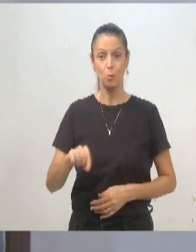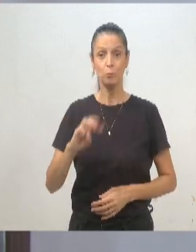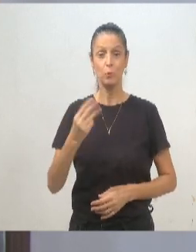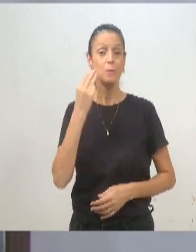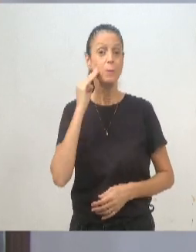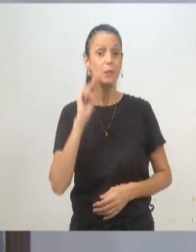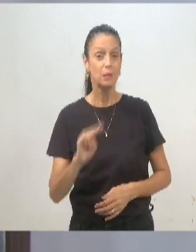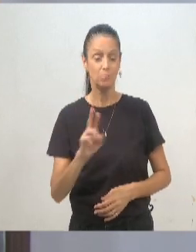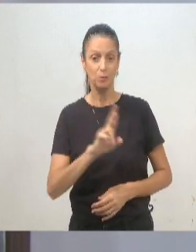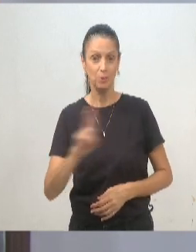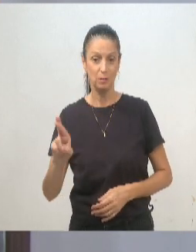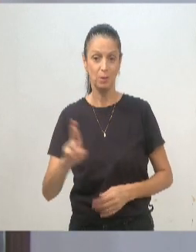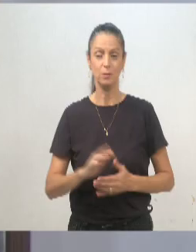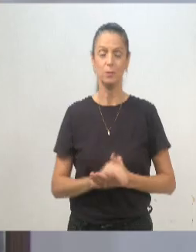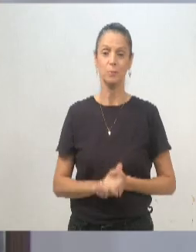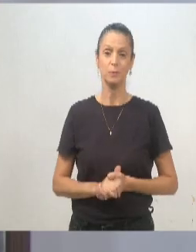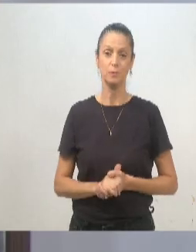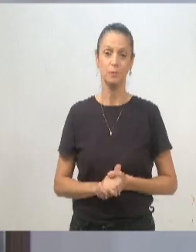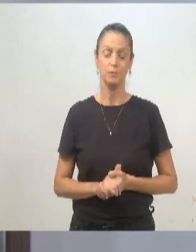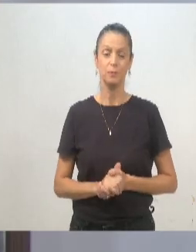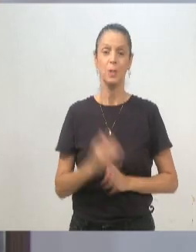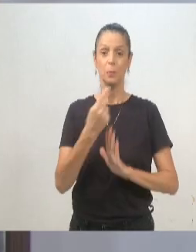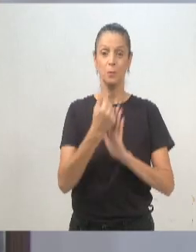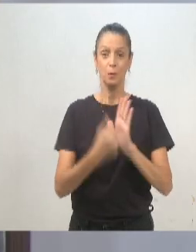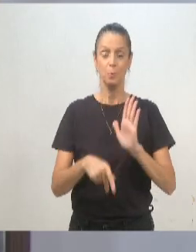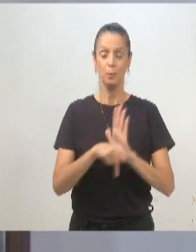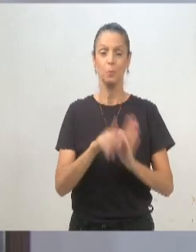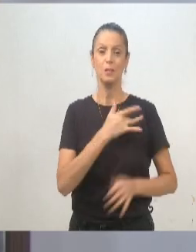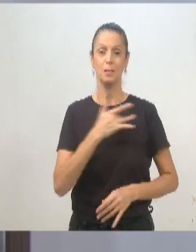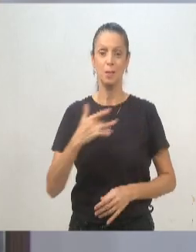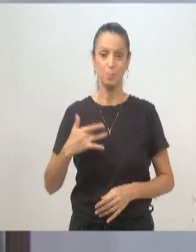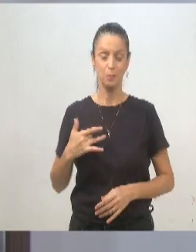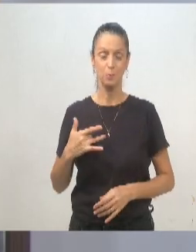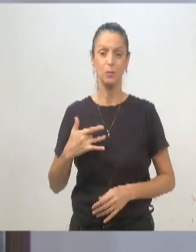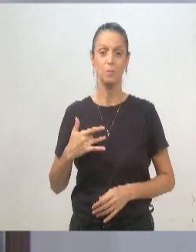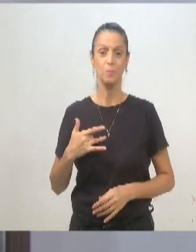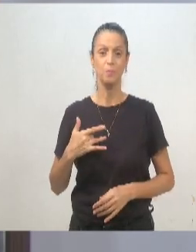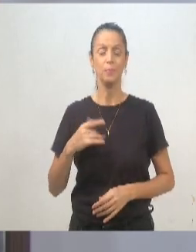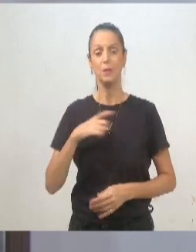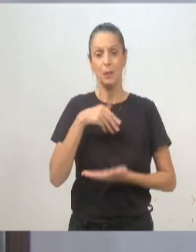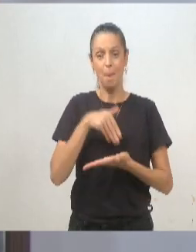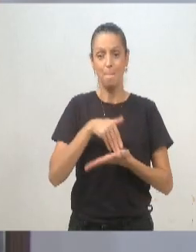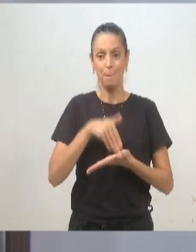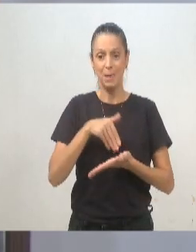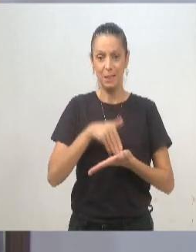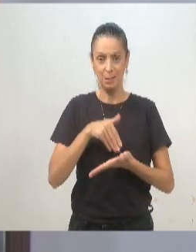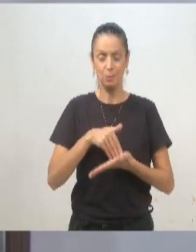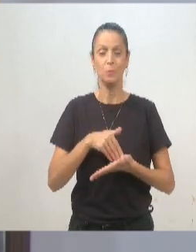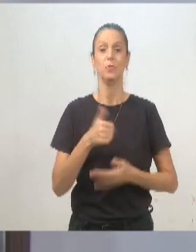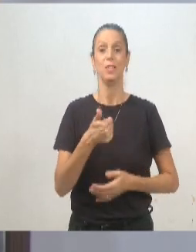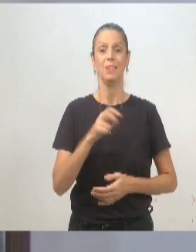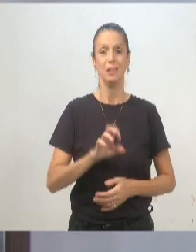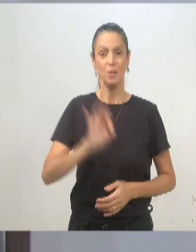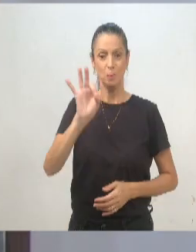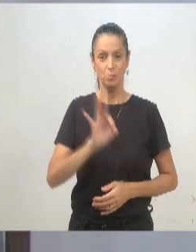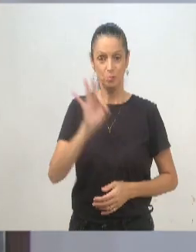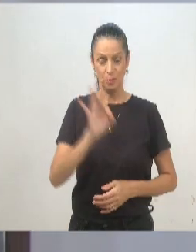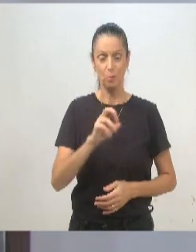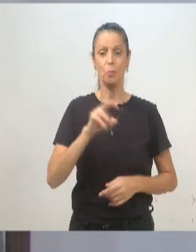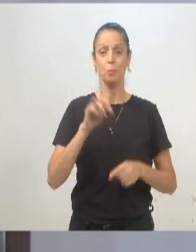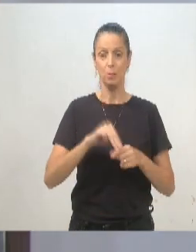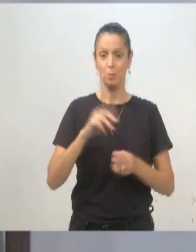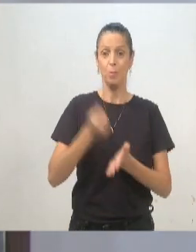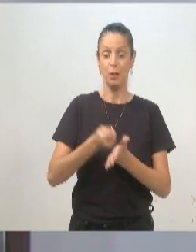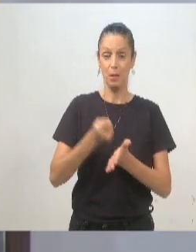bilhão. O orçamento da saúde, né, onde a gente tem um mínimo constitucional de 15%, que é uma obrigação do